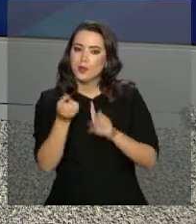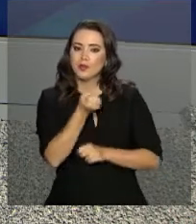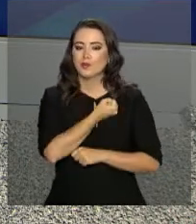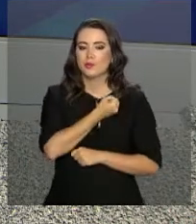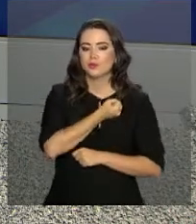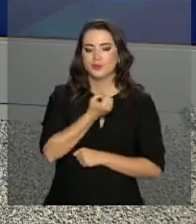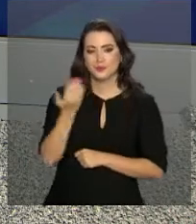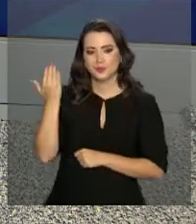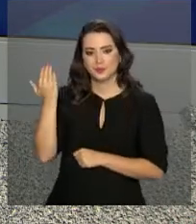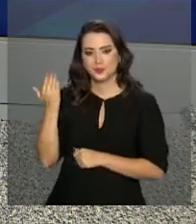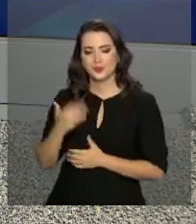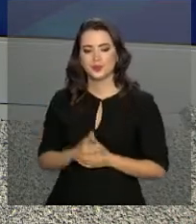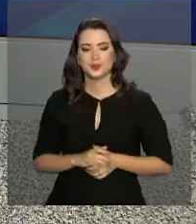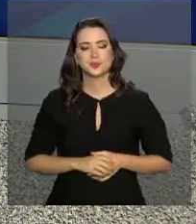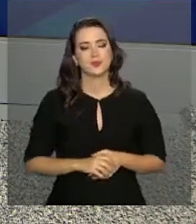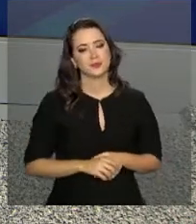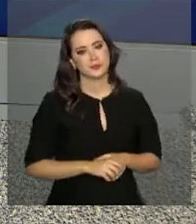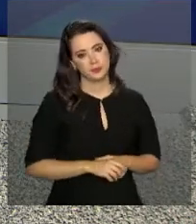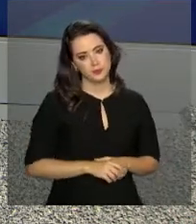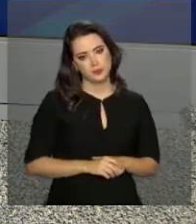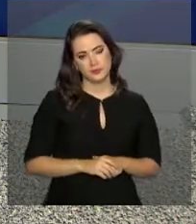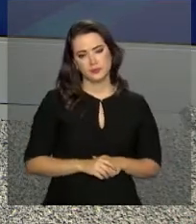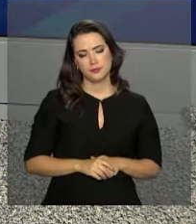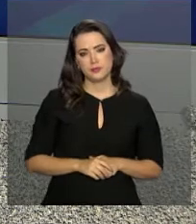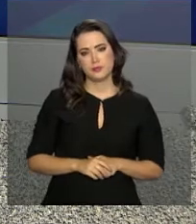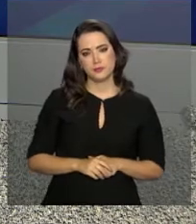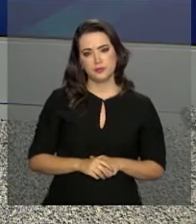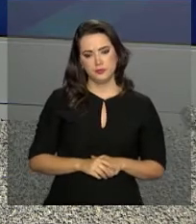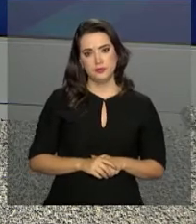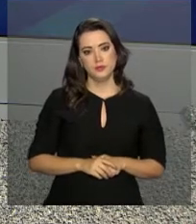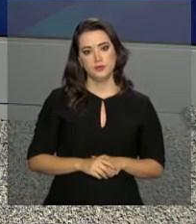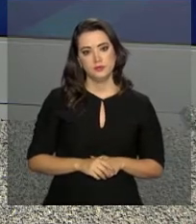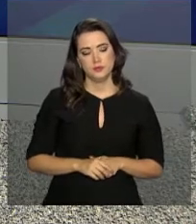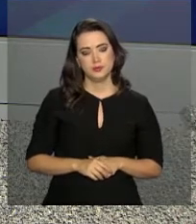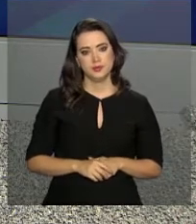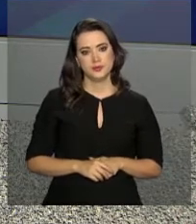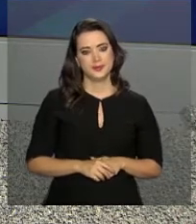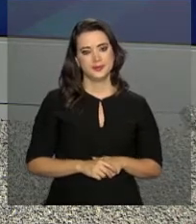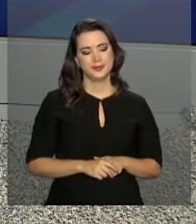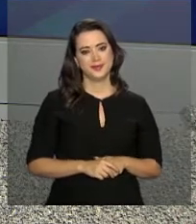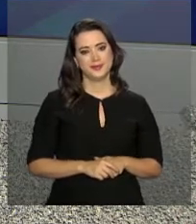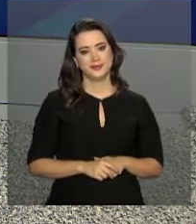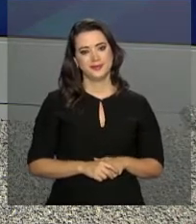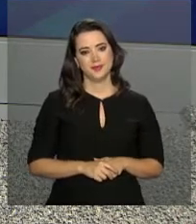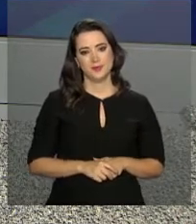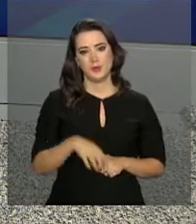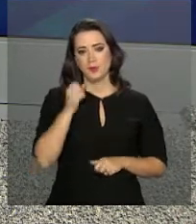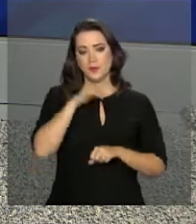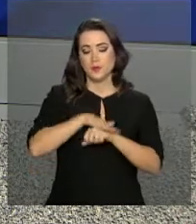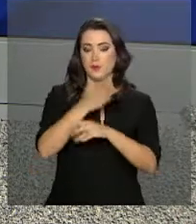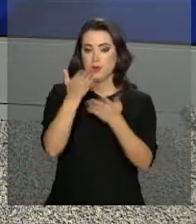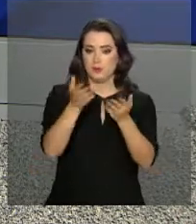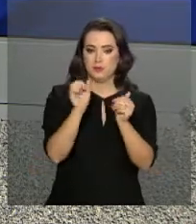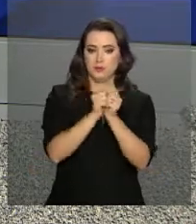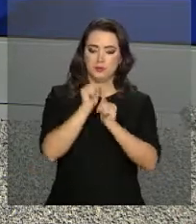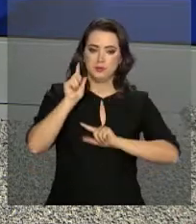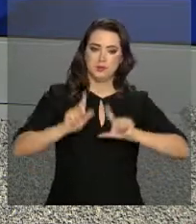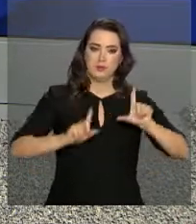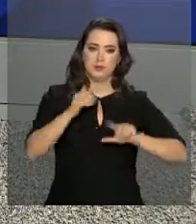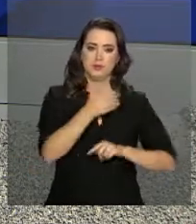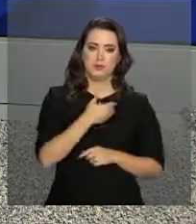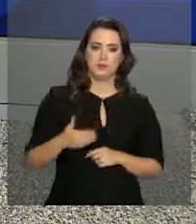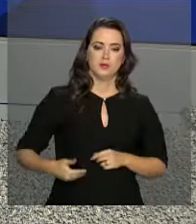anote aí é 61 9 98 67 87 87 uma boa noite pra você